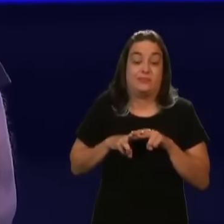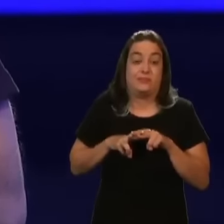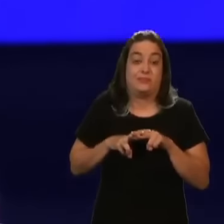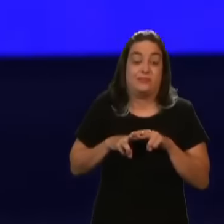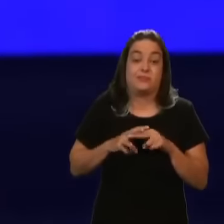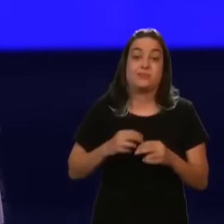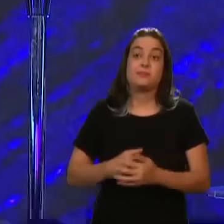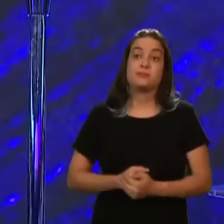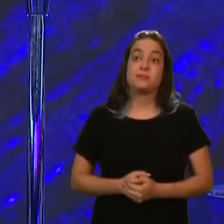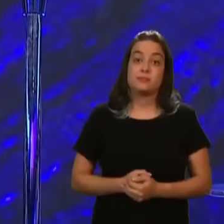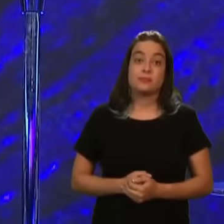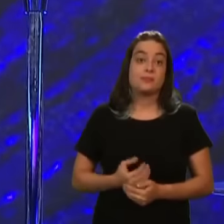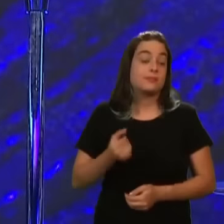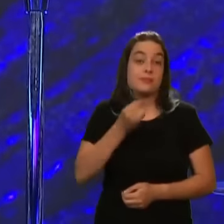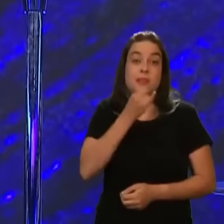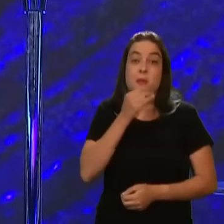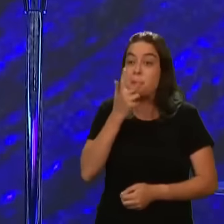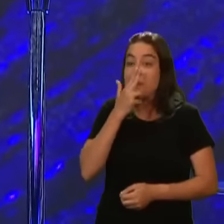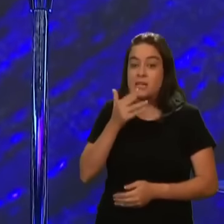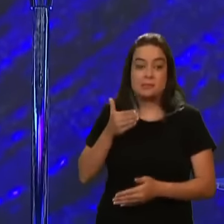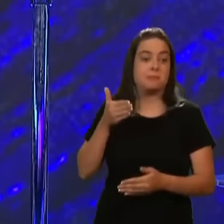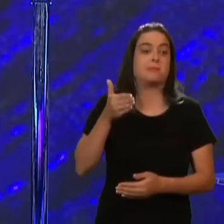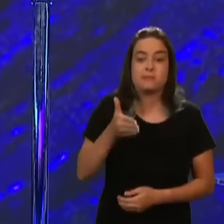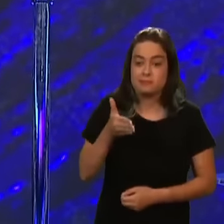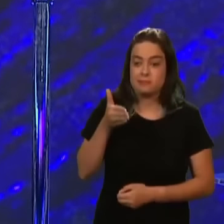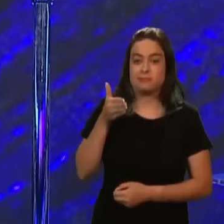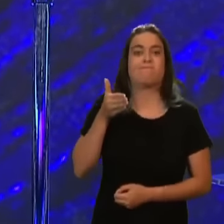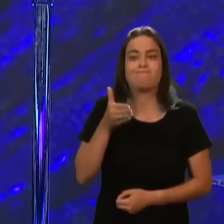Você está de quarta, mas está de primeira.